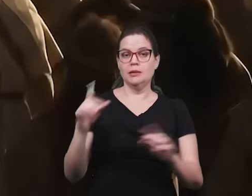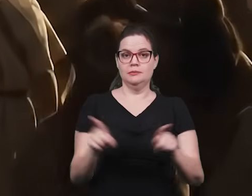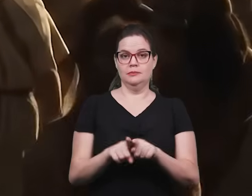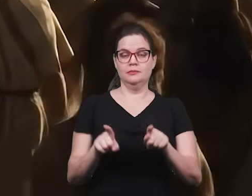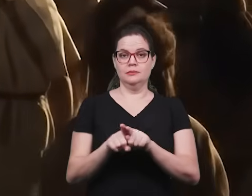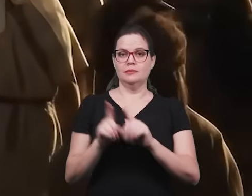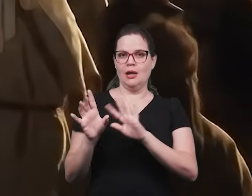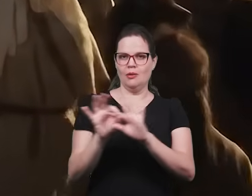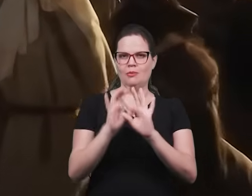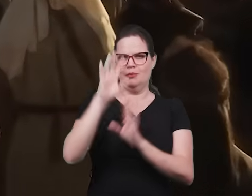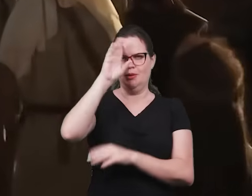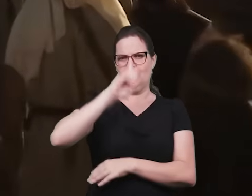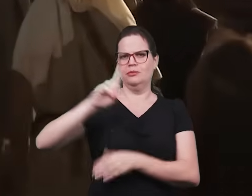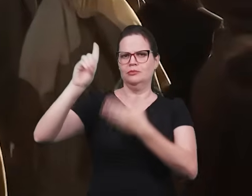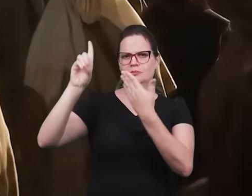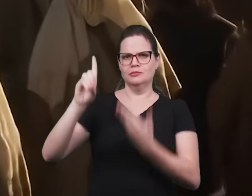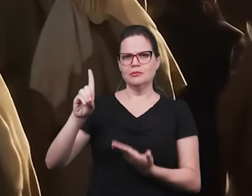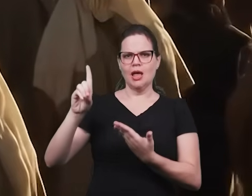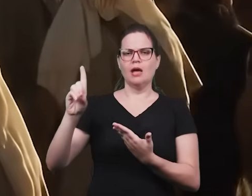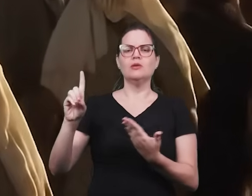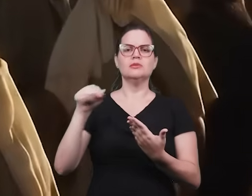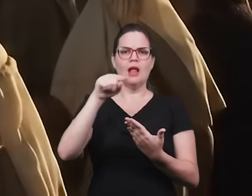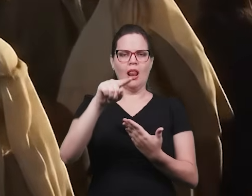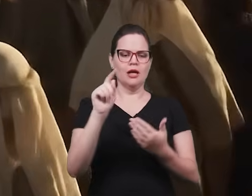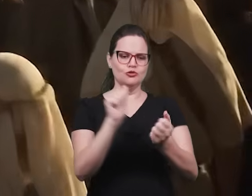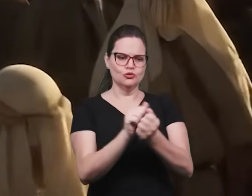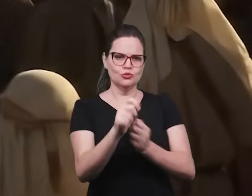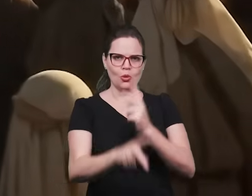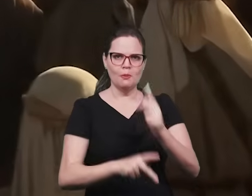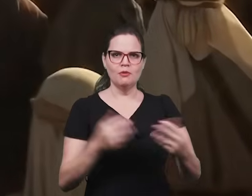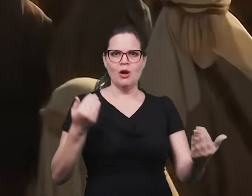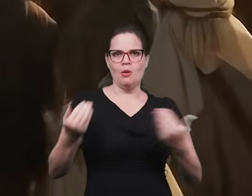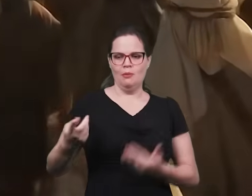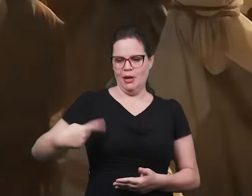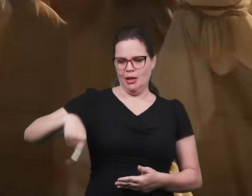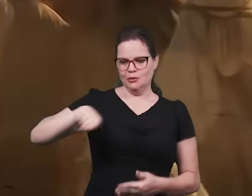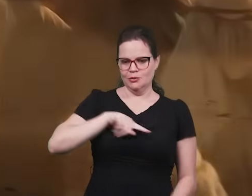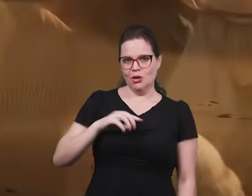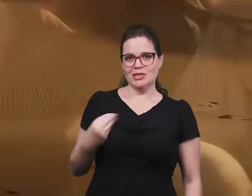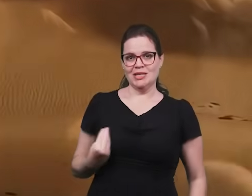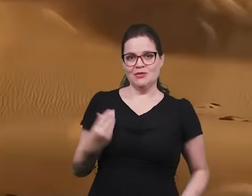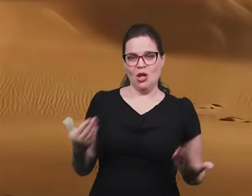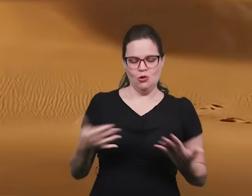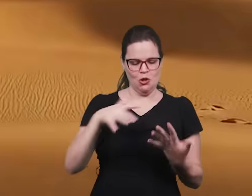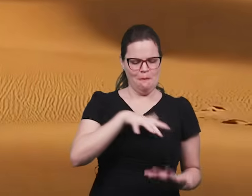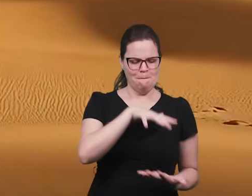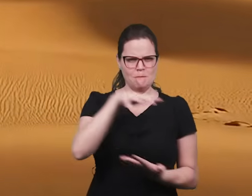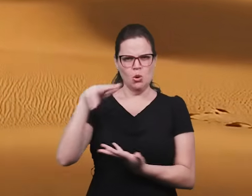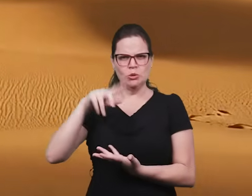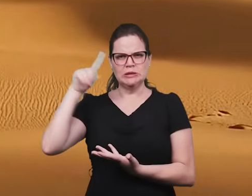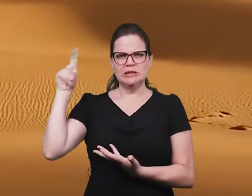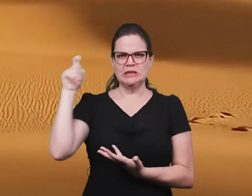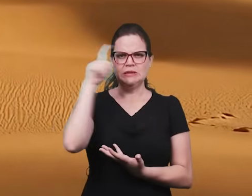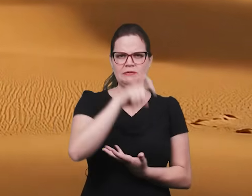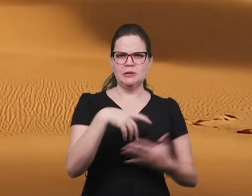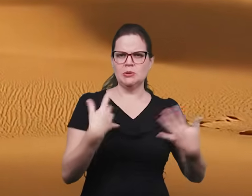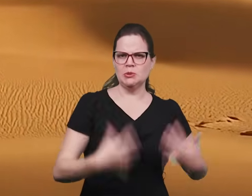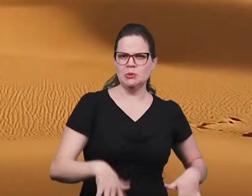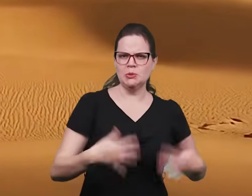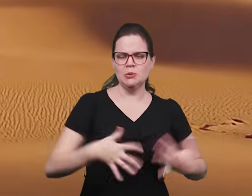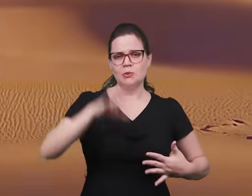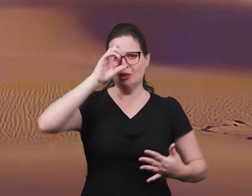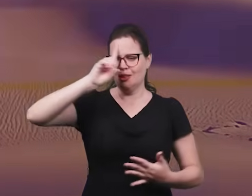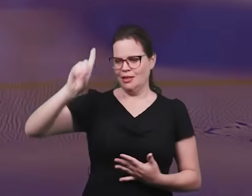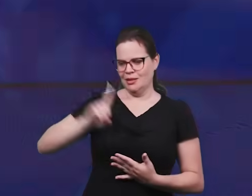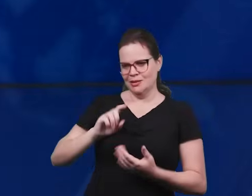homem pelo deserto deste mundo, desta vida. A sombra acolhedora da nuvem trazia descanso e